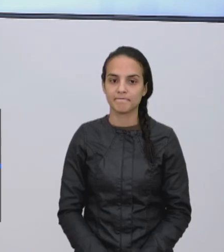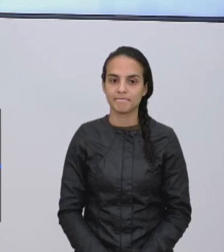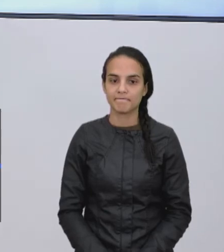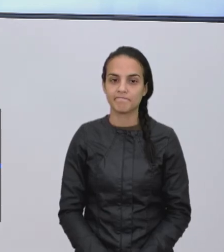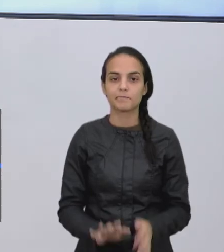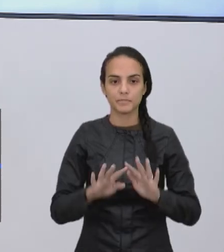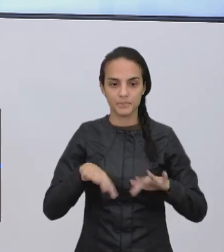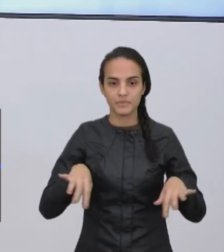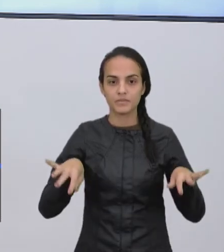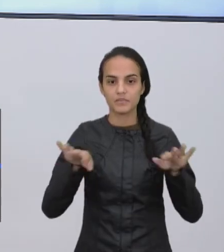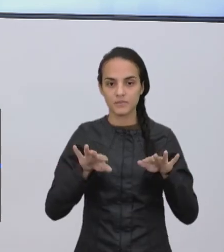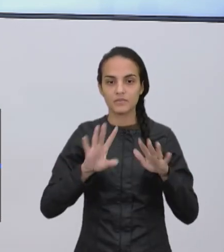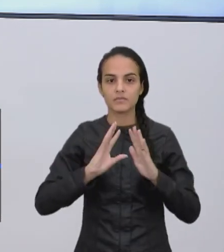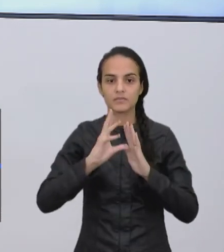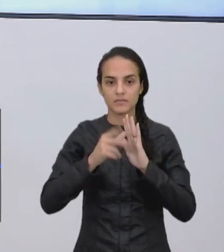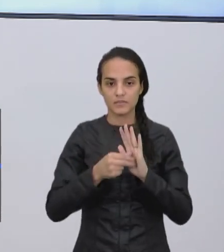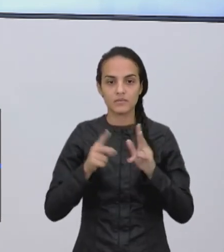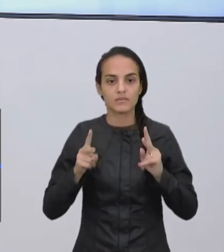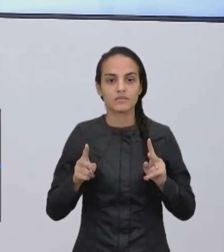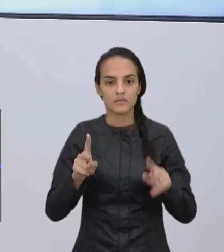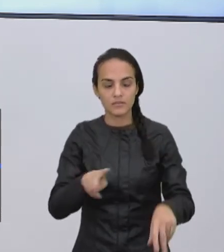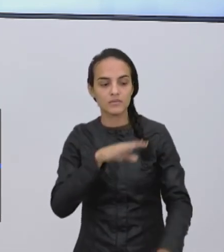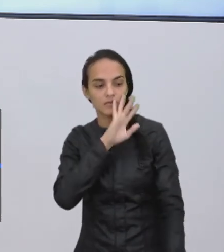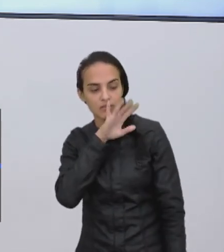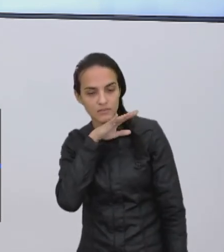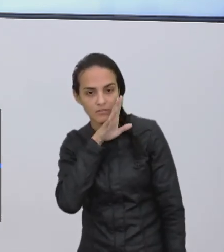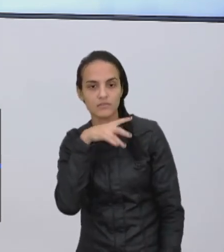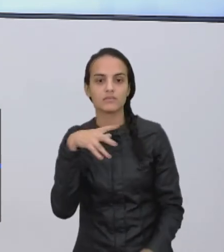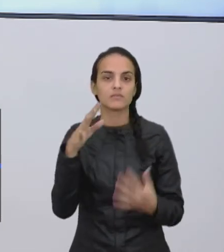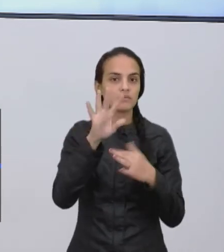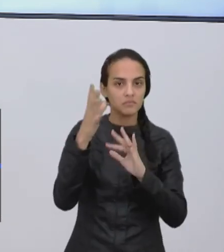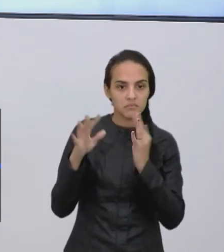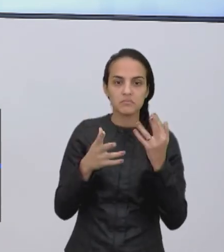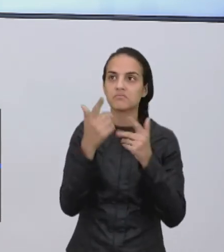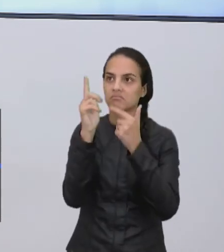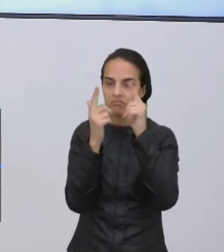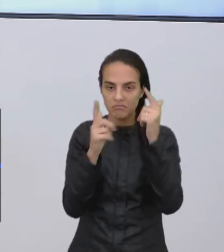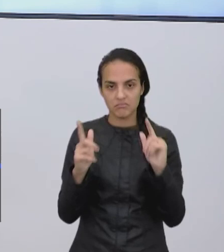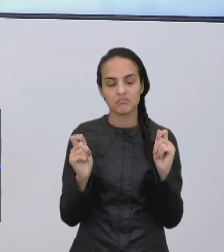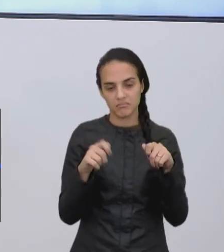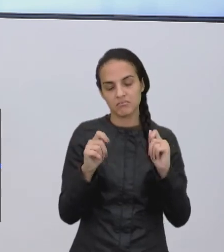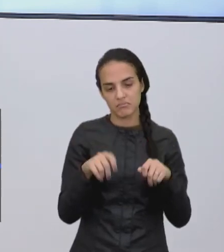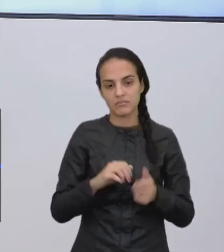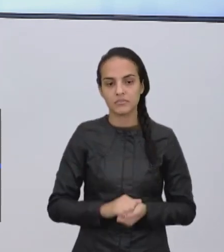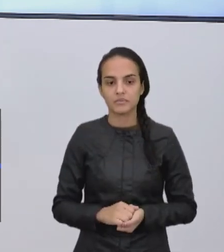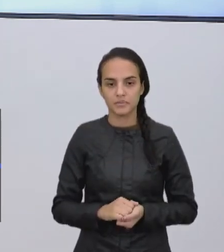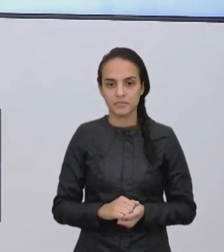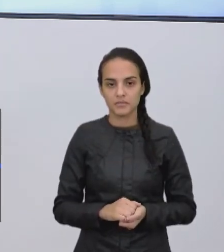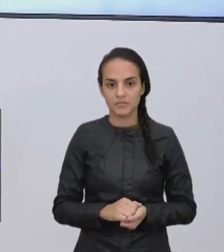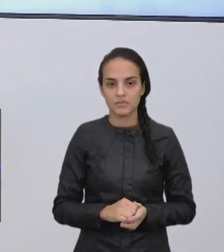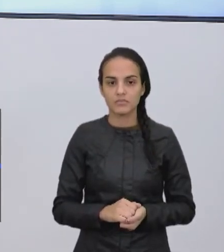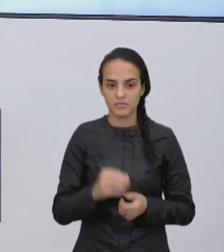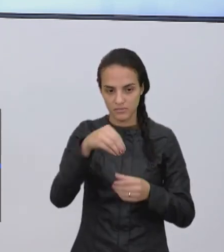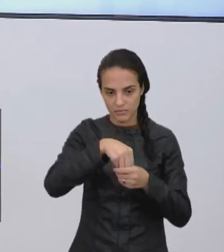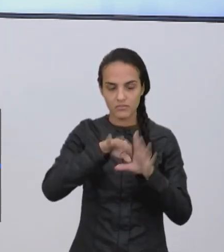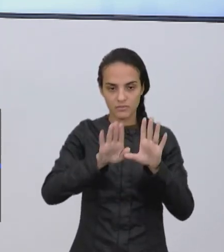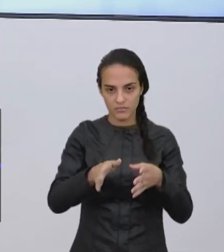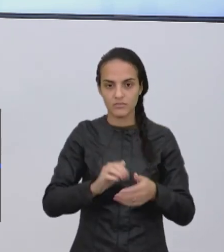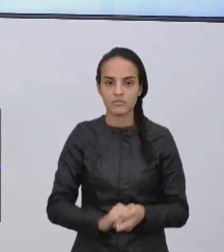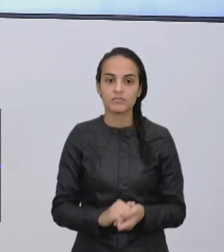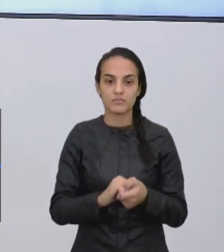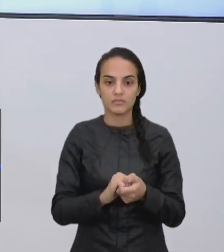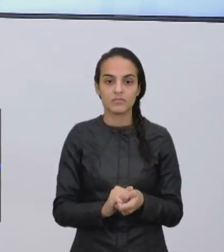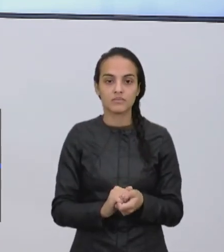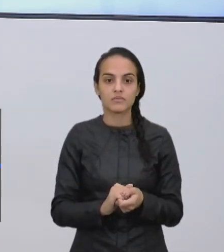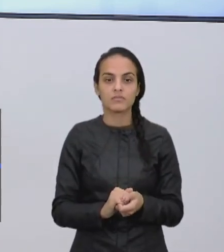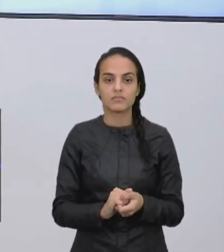na nossa cadeia, né? Estão sempre os animais, os vegetais e outros recursos utilizando isso. Estão presentes na natureza, mas eles vêm